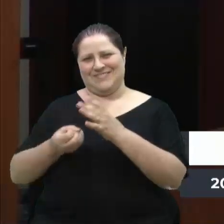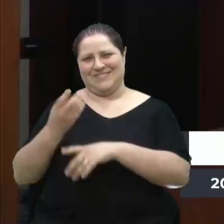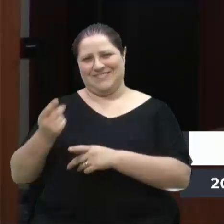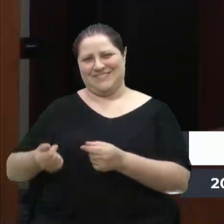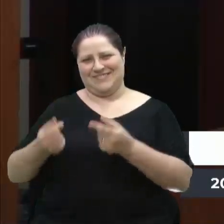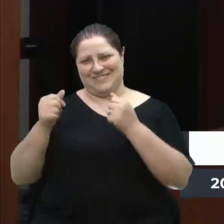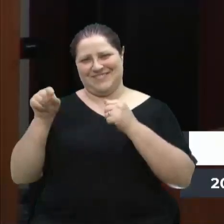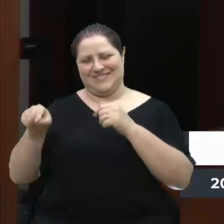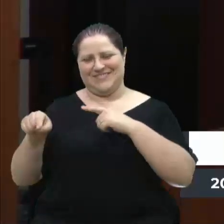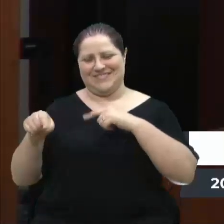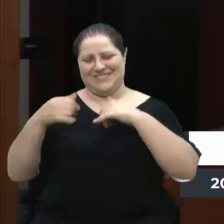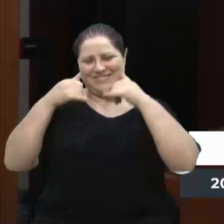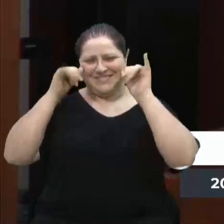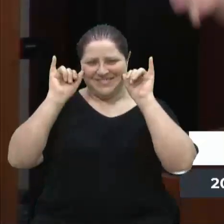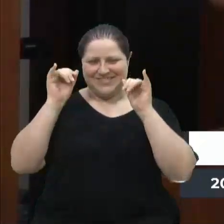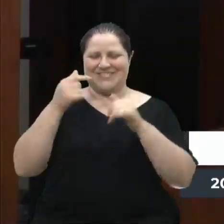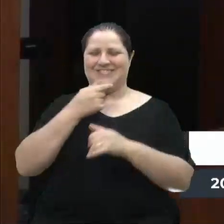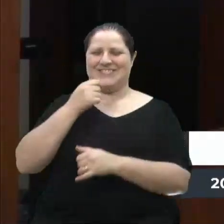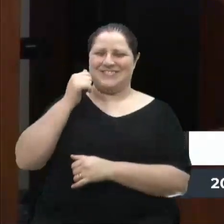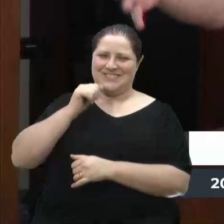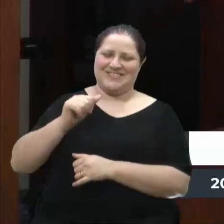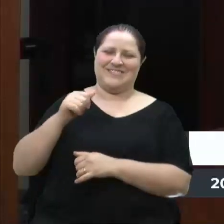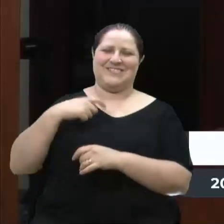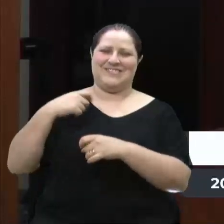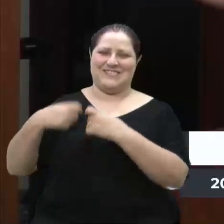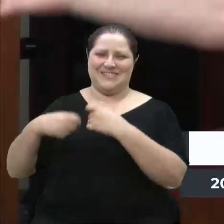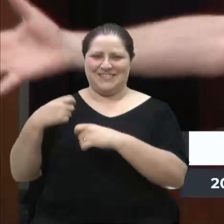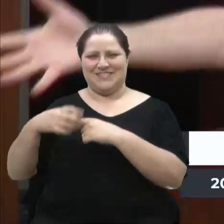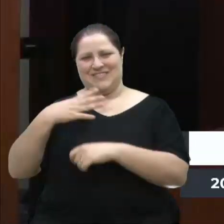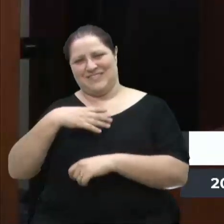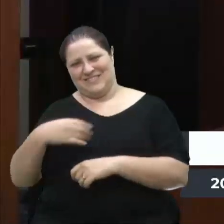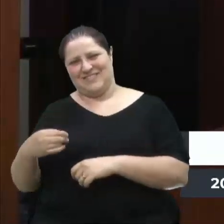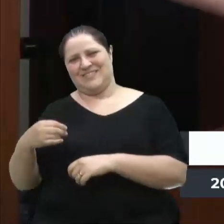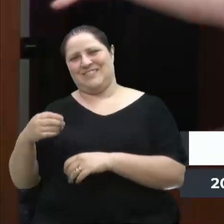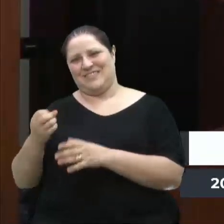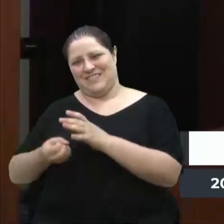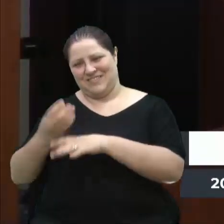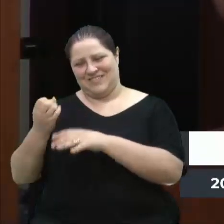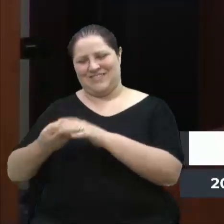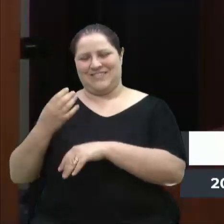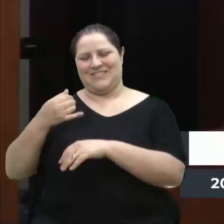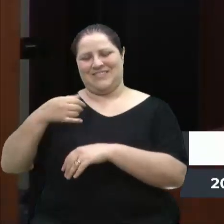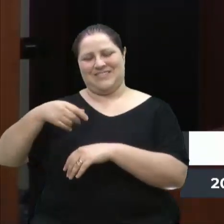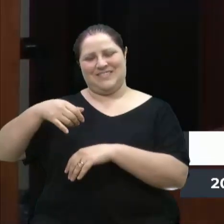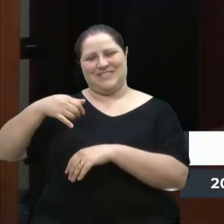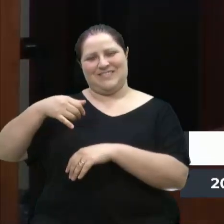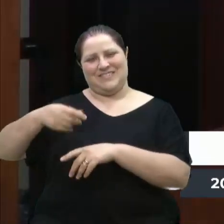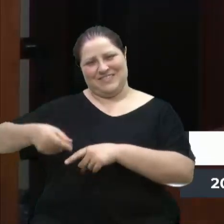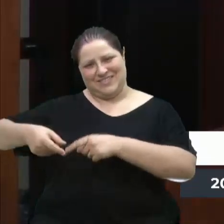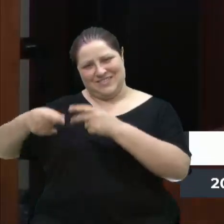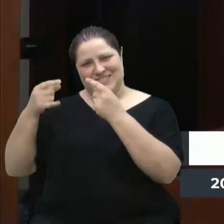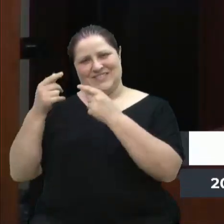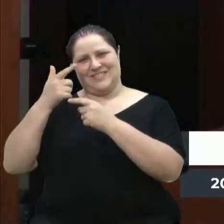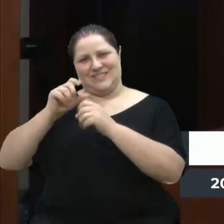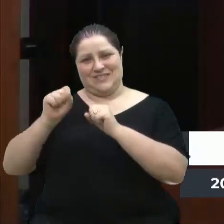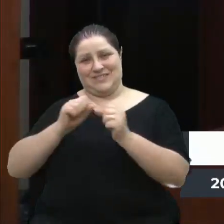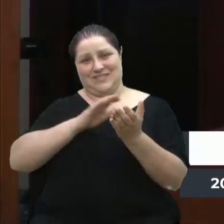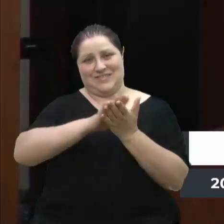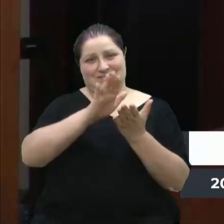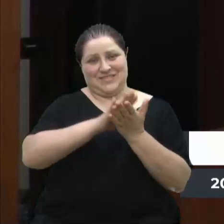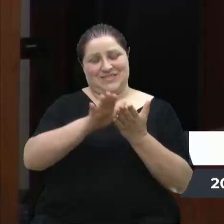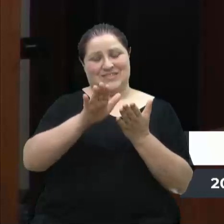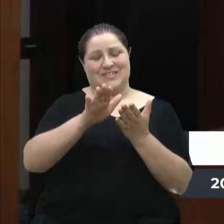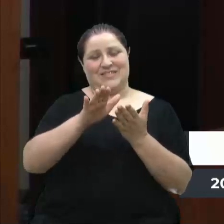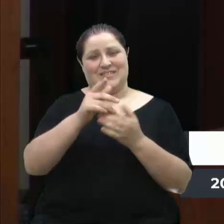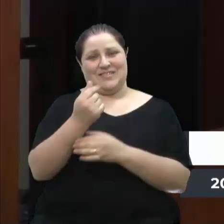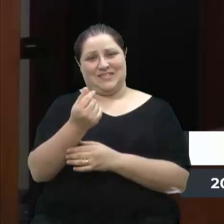tinha a vaquinha, tinha o boizinho, elas procriaram, o senhor foi criando riqueza. Aí tu pode criar moeda. Mas simplesmente emitir papel,